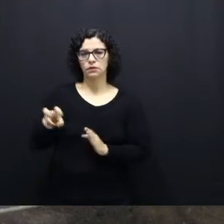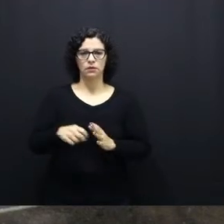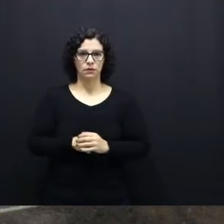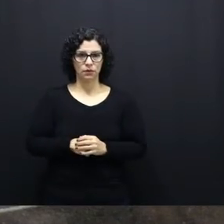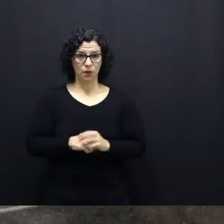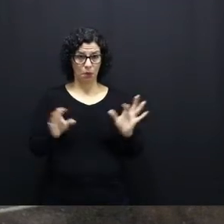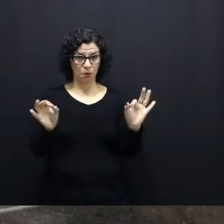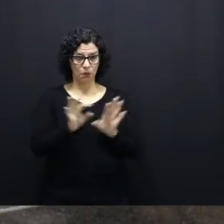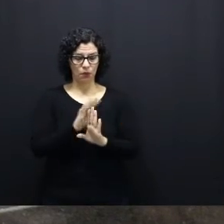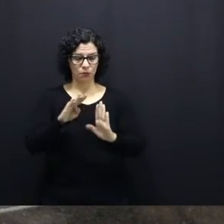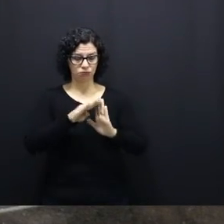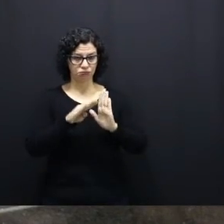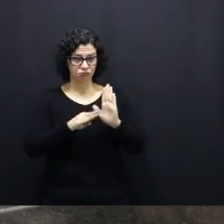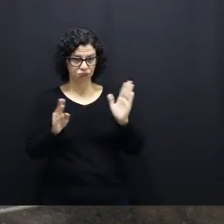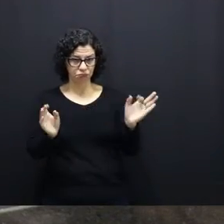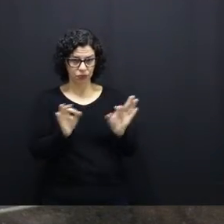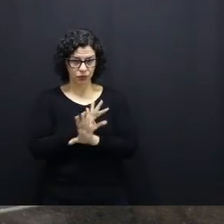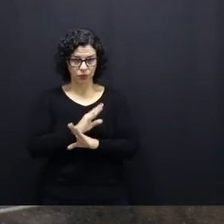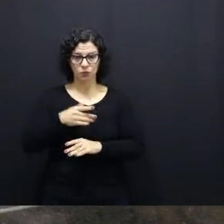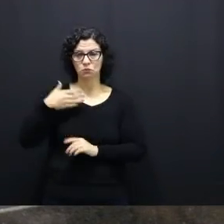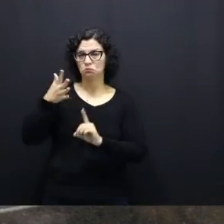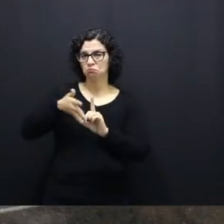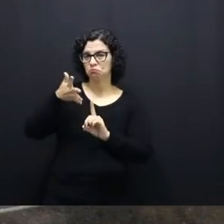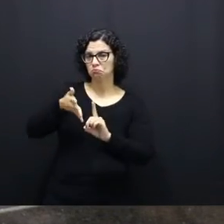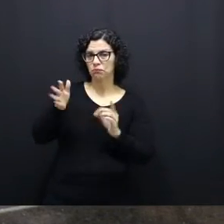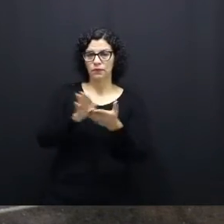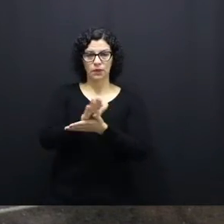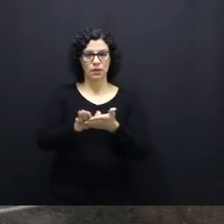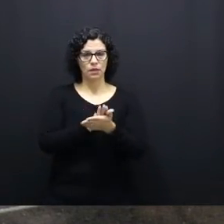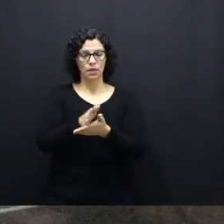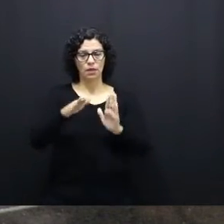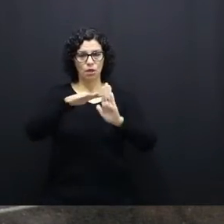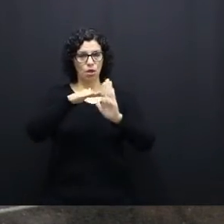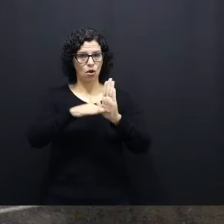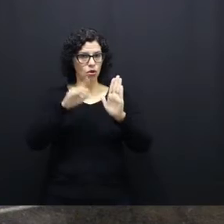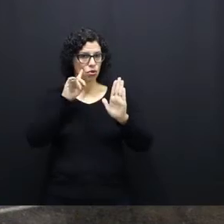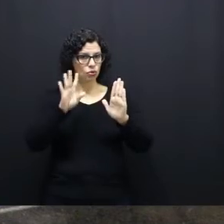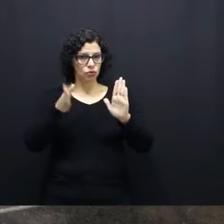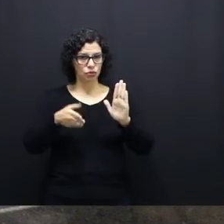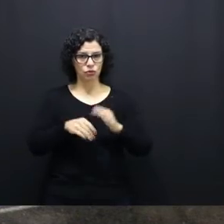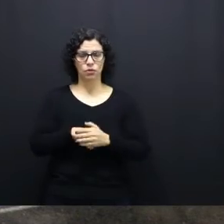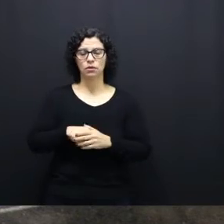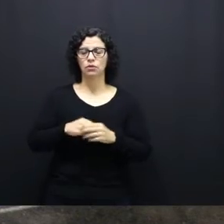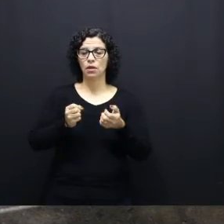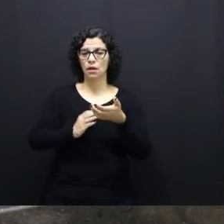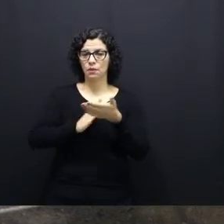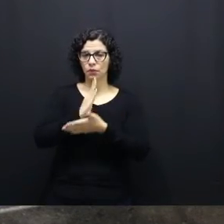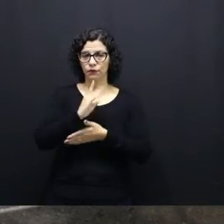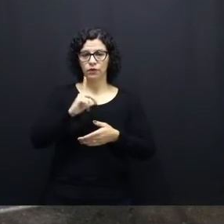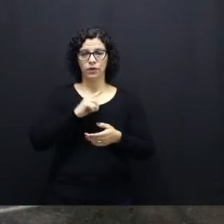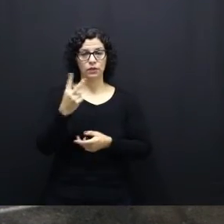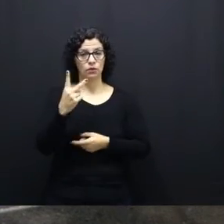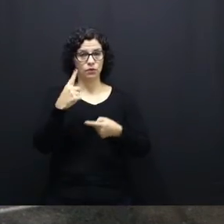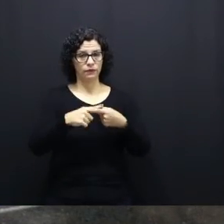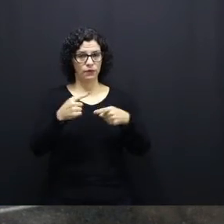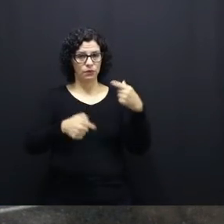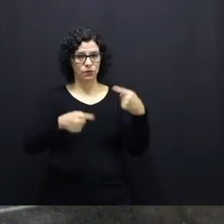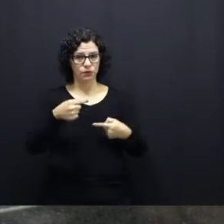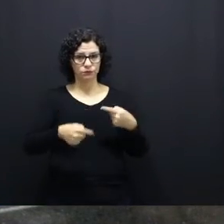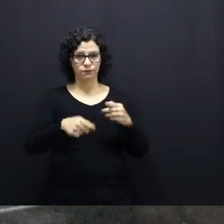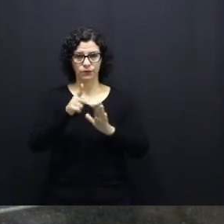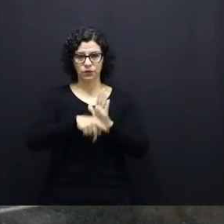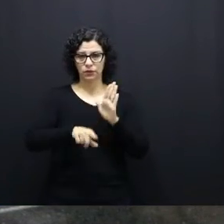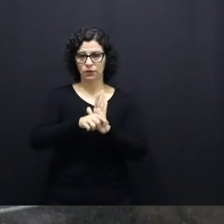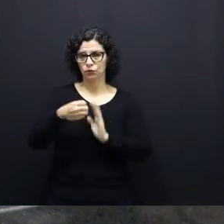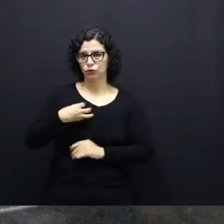terminar o expediente e não havendo oradores para Tribuna passou-se a ordem do dia onde foram aprovados em segundo turno o projeto de